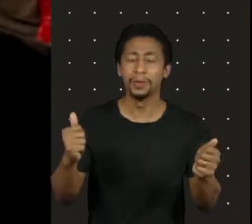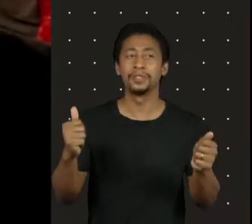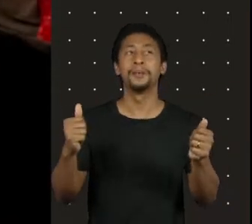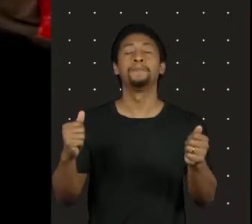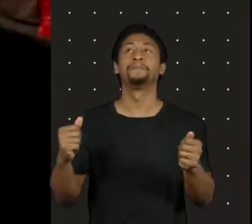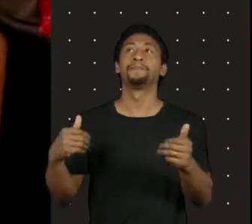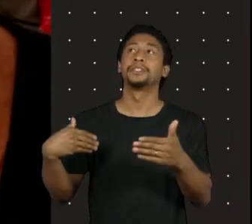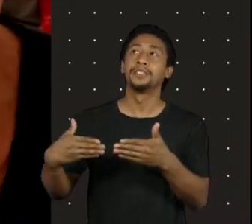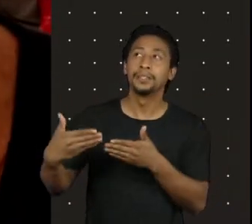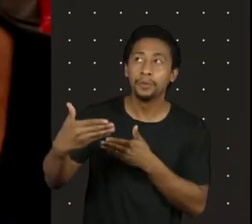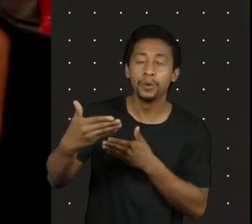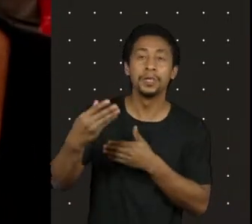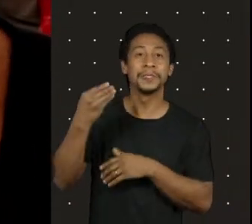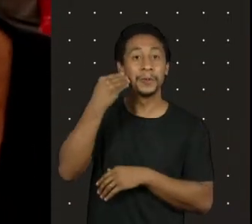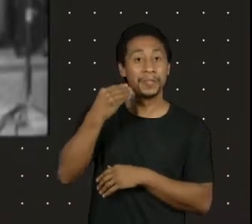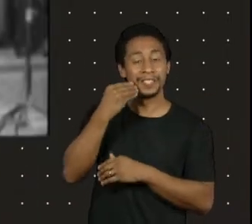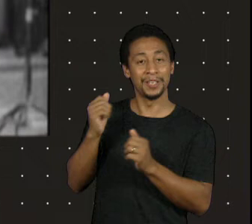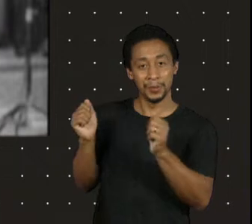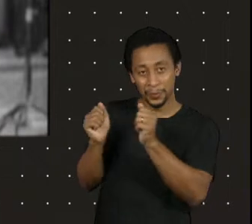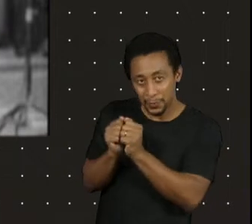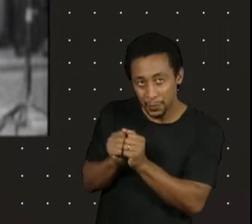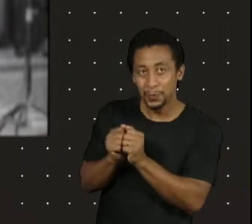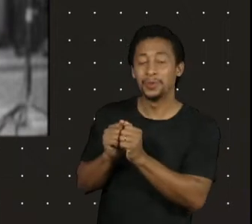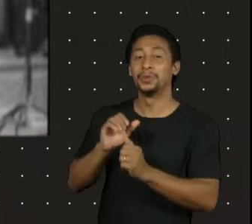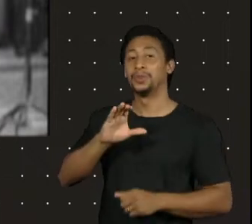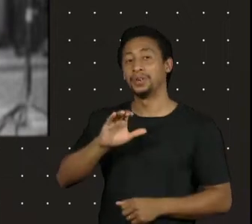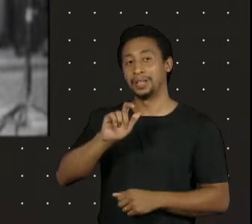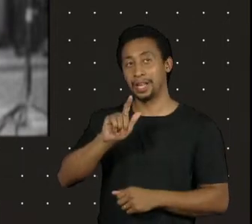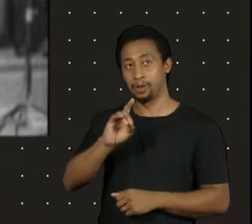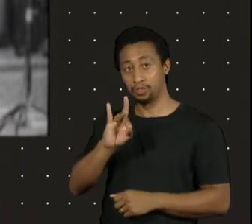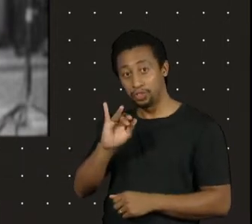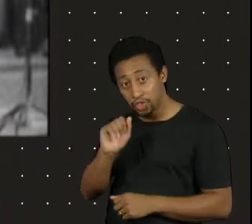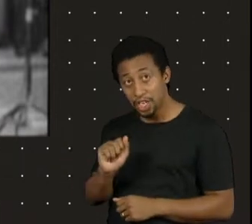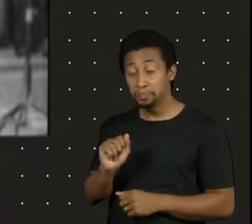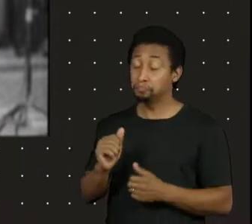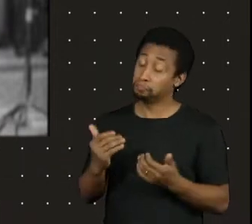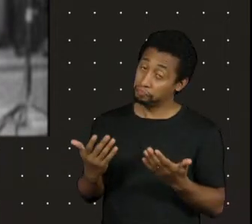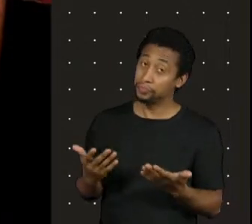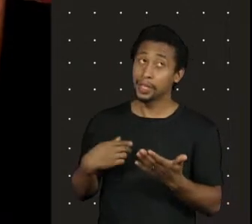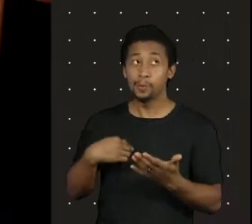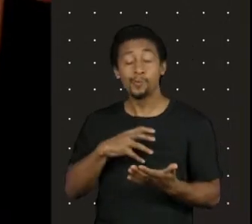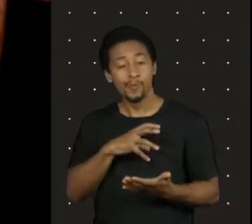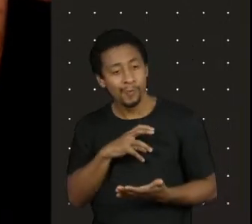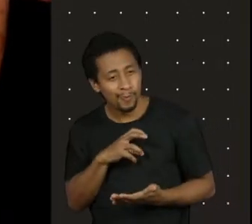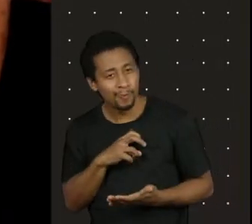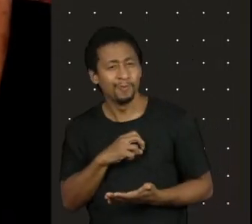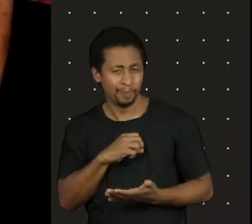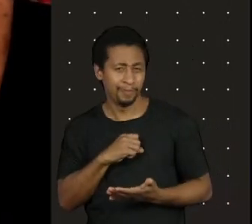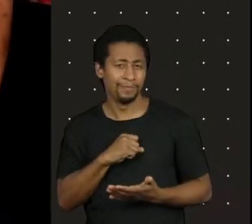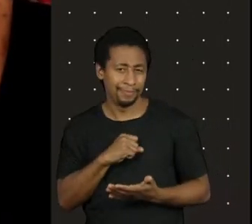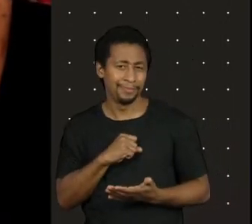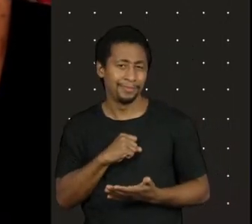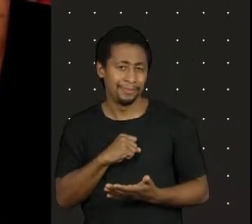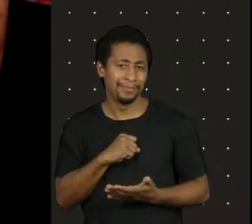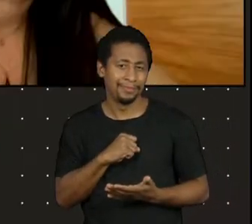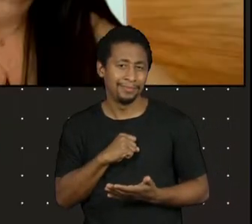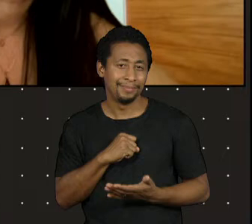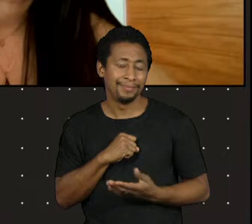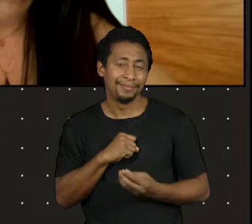depois eu fiz um teste com a Cláudia Raia. Então, eu tinha gostado